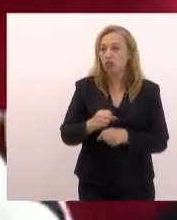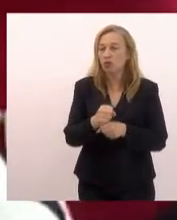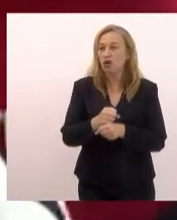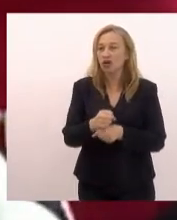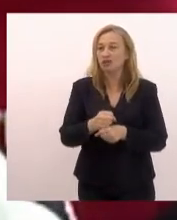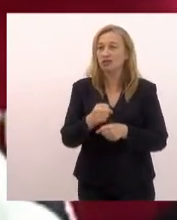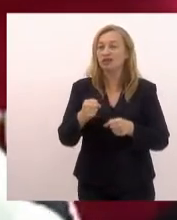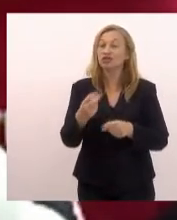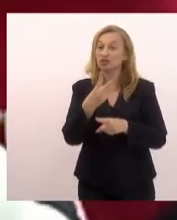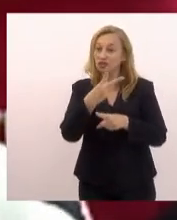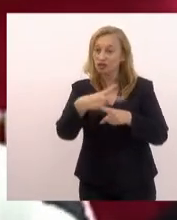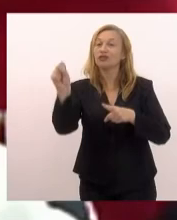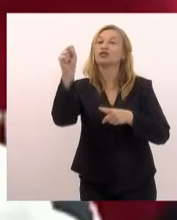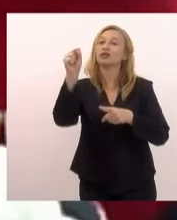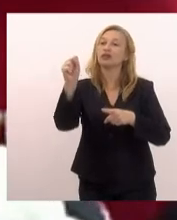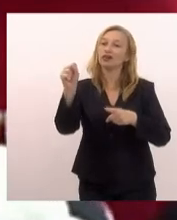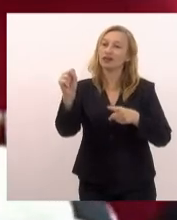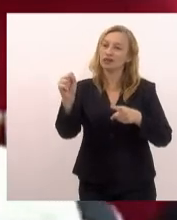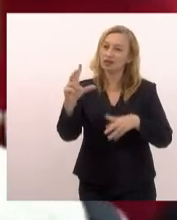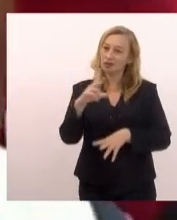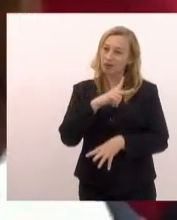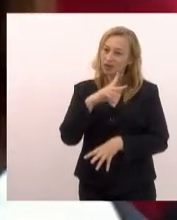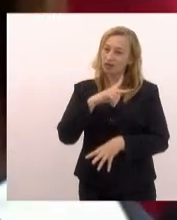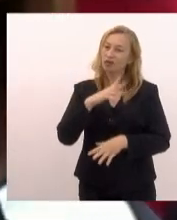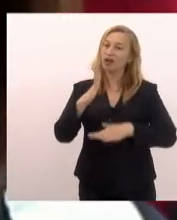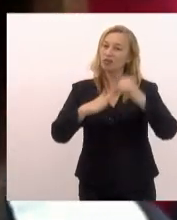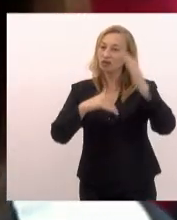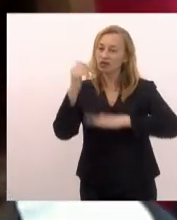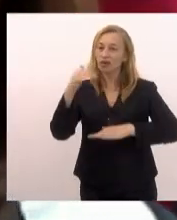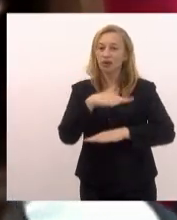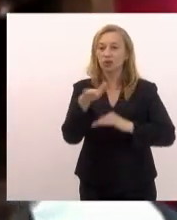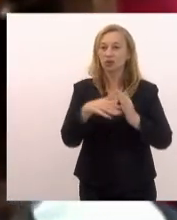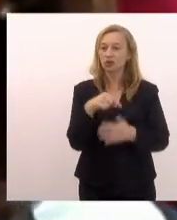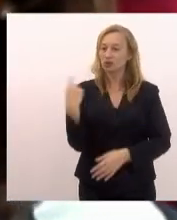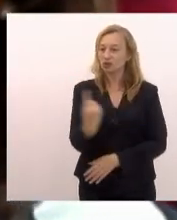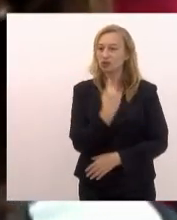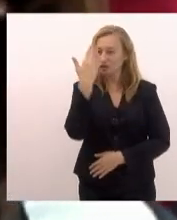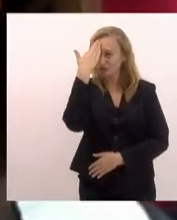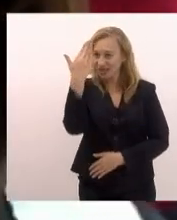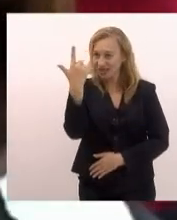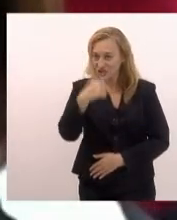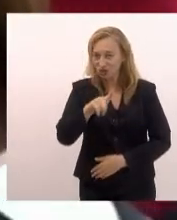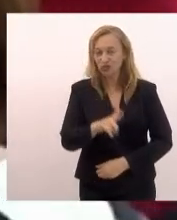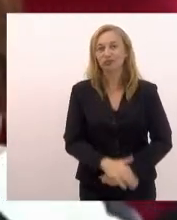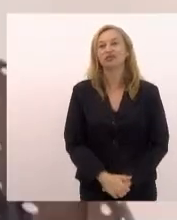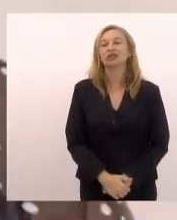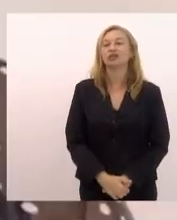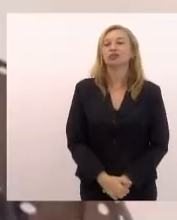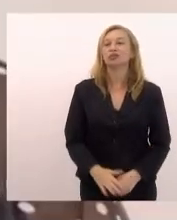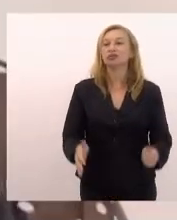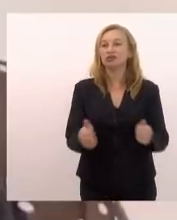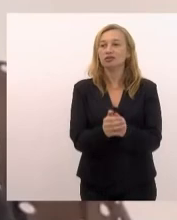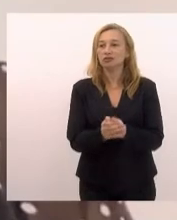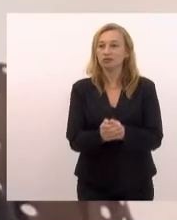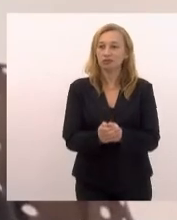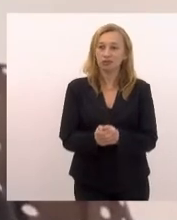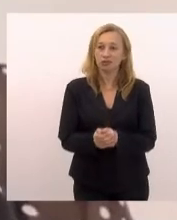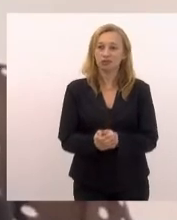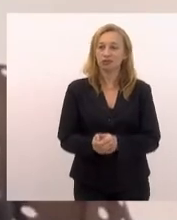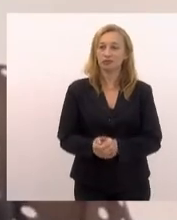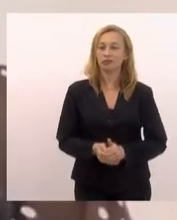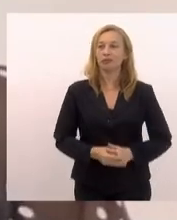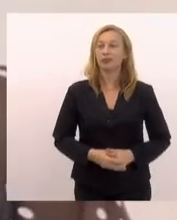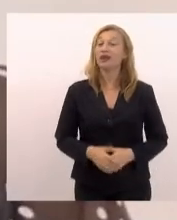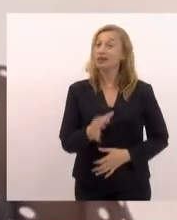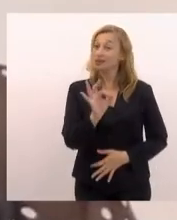muitas vitórias pessoais e profissionais para todos nós. Obrigada mais uma vez. Amém.